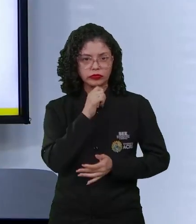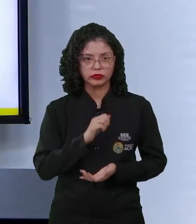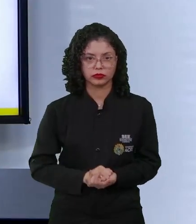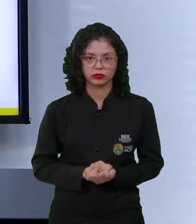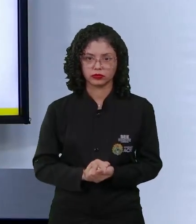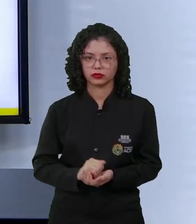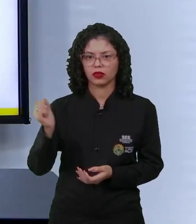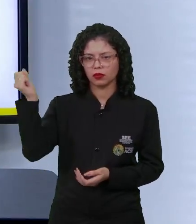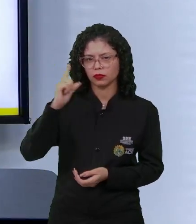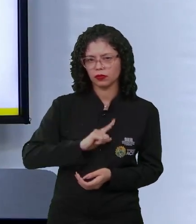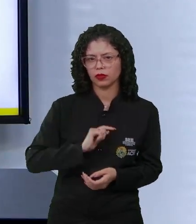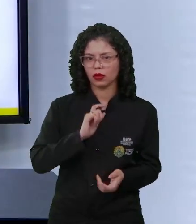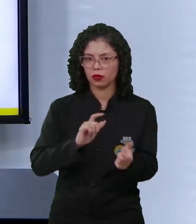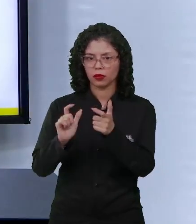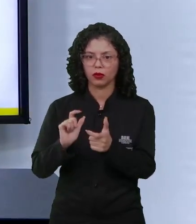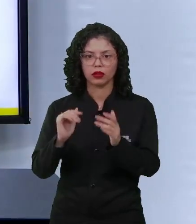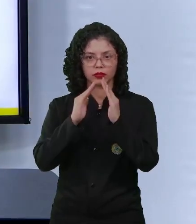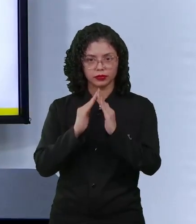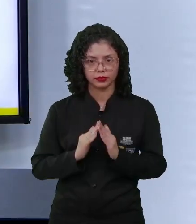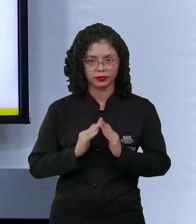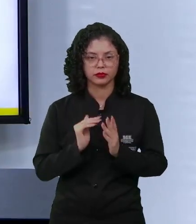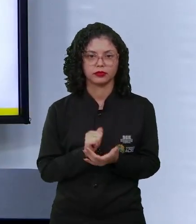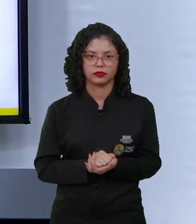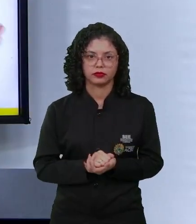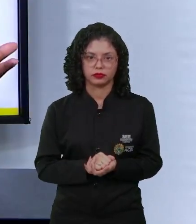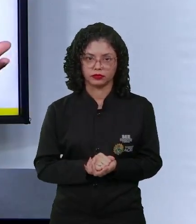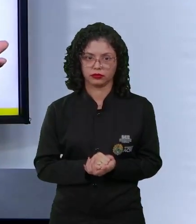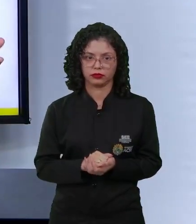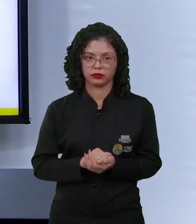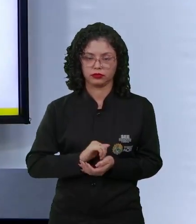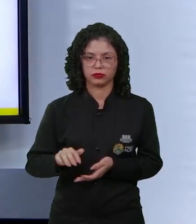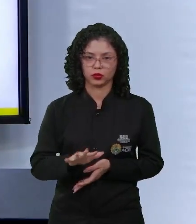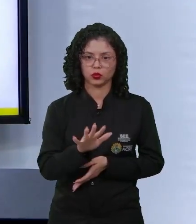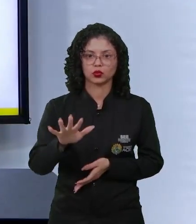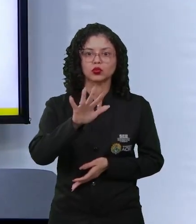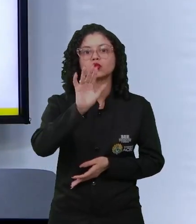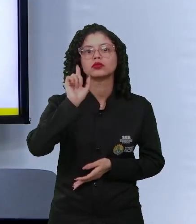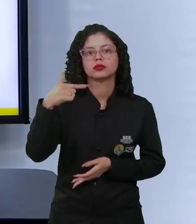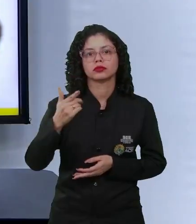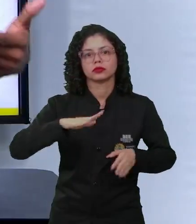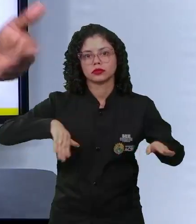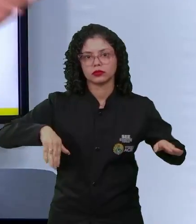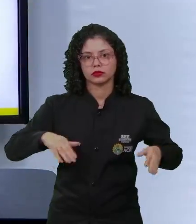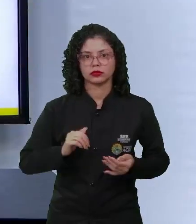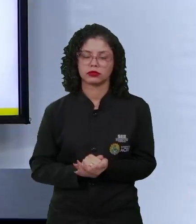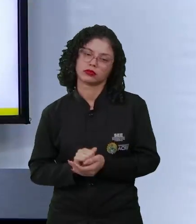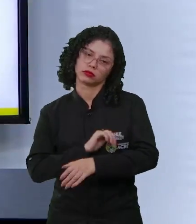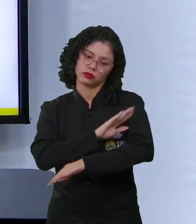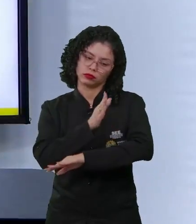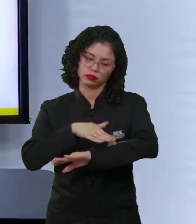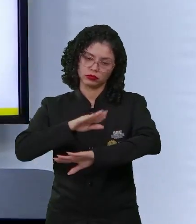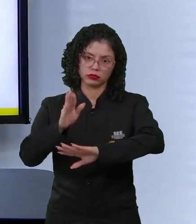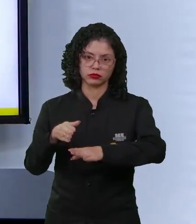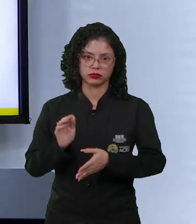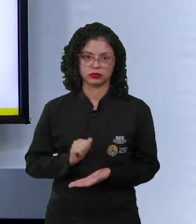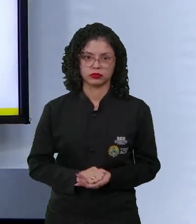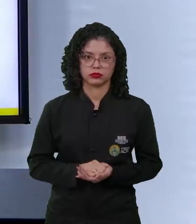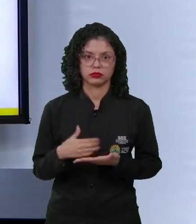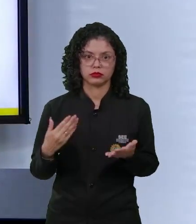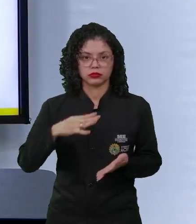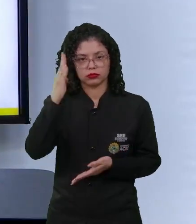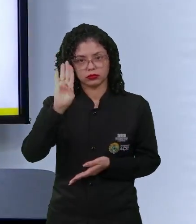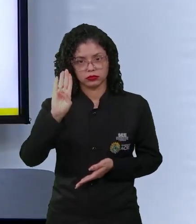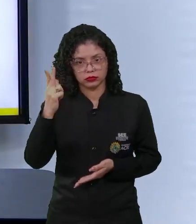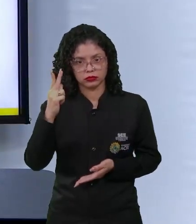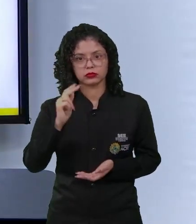sol. Para onde que eles foram morar? No morro. Depois da praia, tem um morro no litoral brasileiro. Na